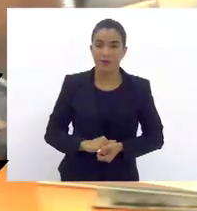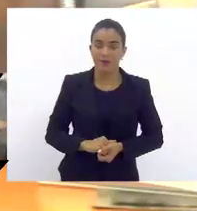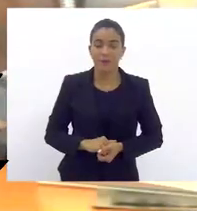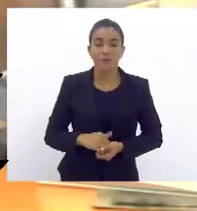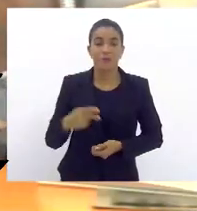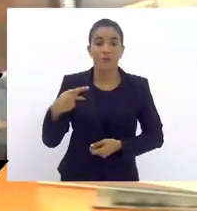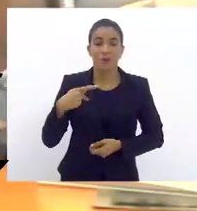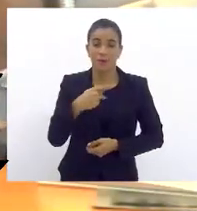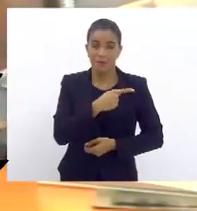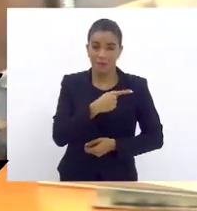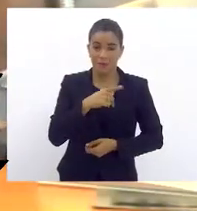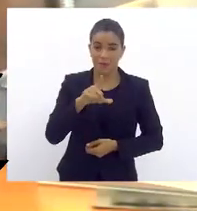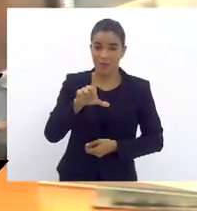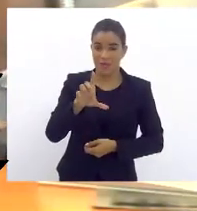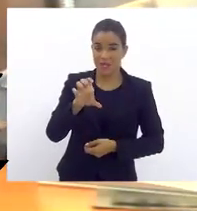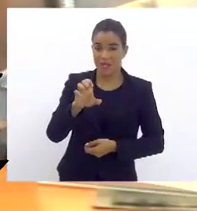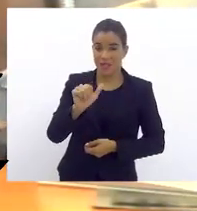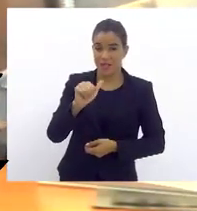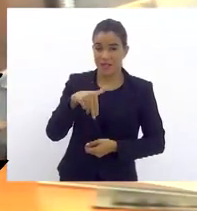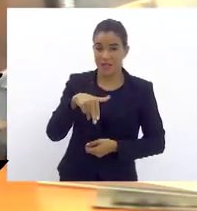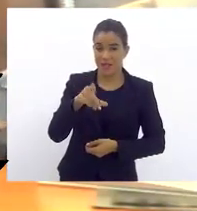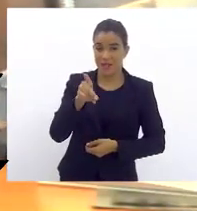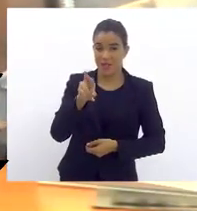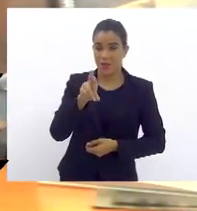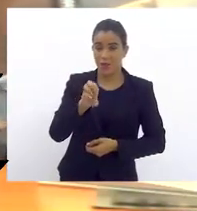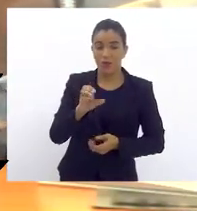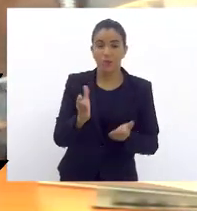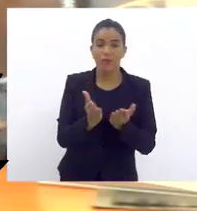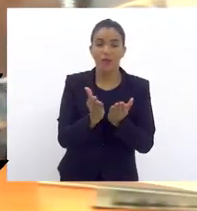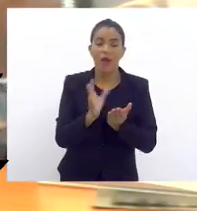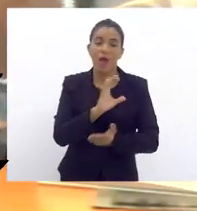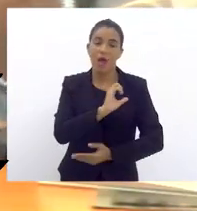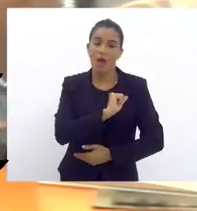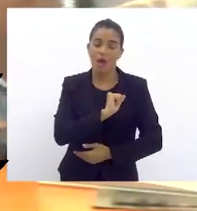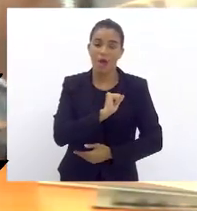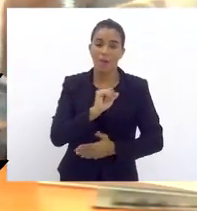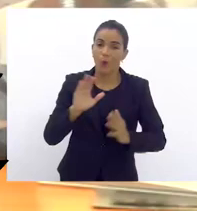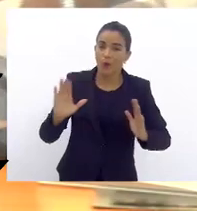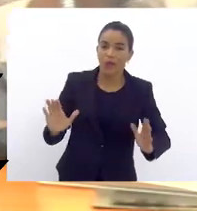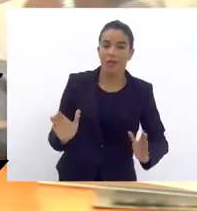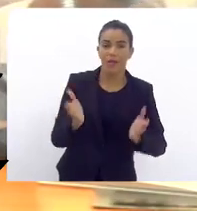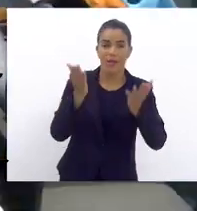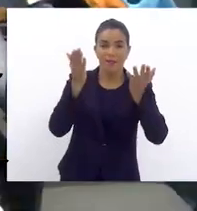o pastor Leandro Gomes que é da igreja evangélica Amor e Graça